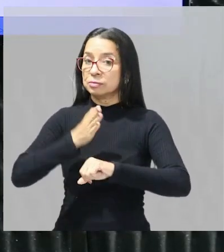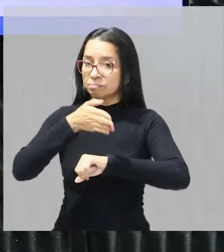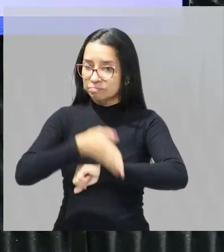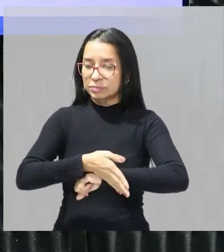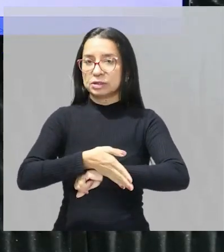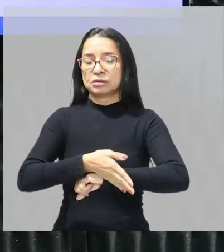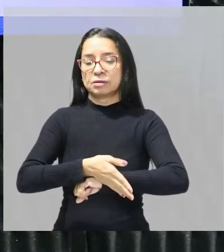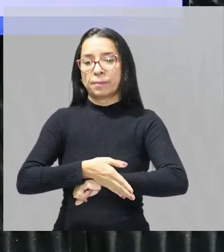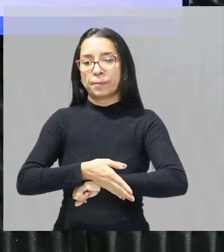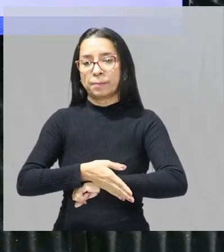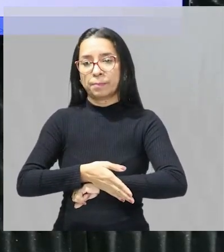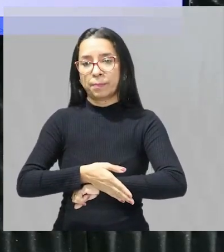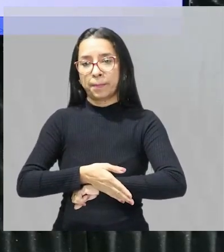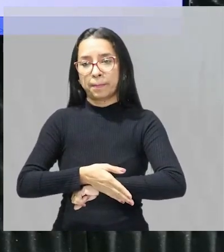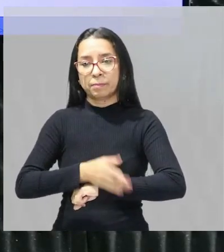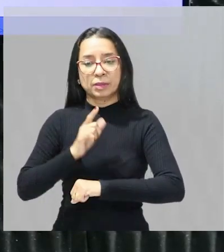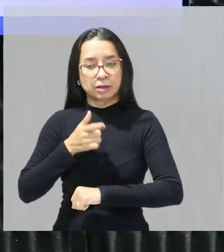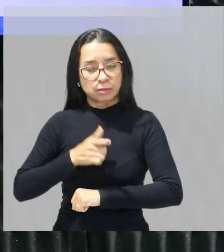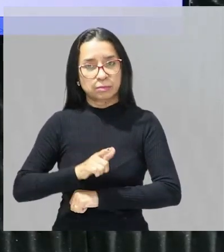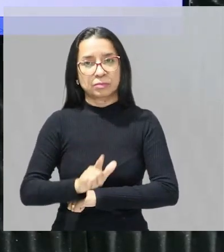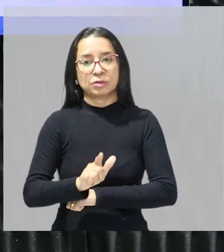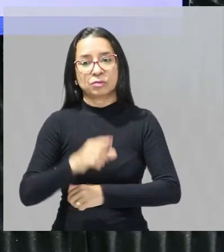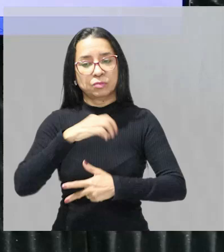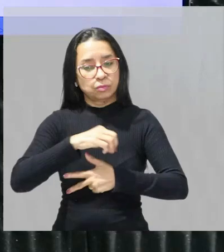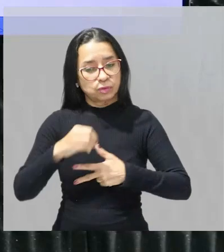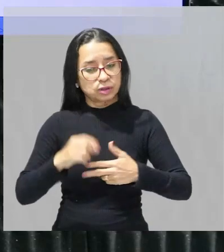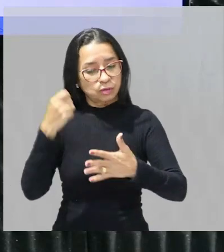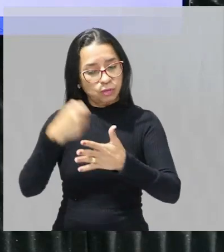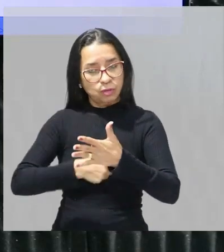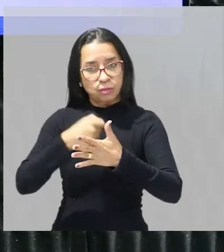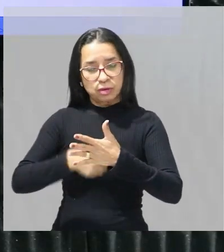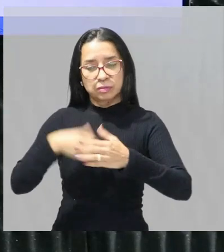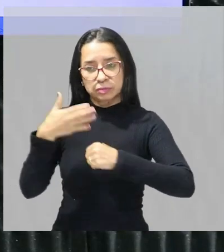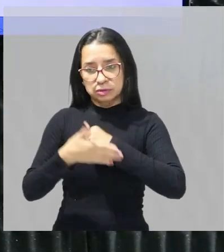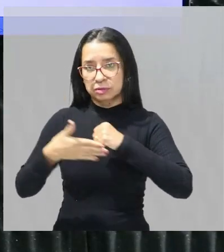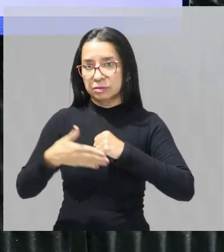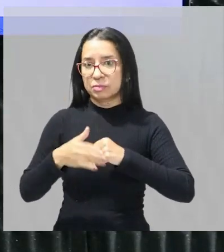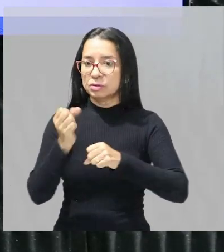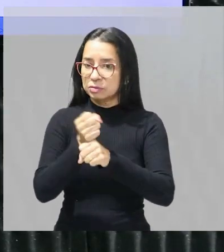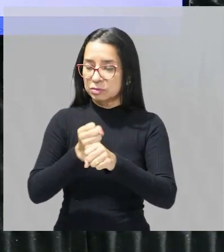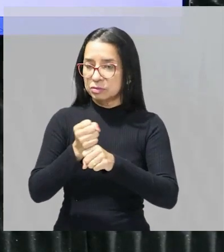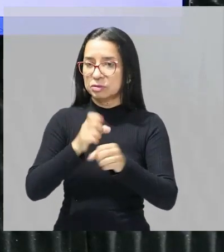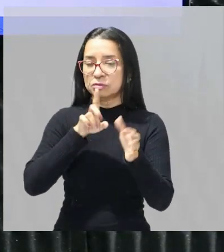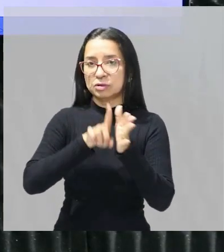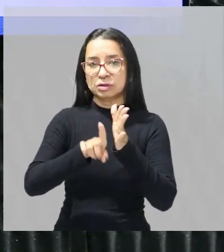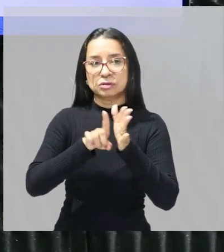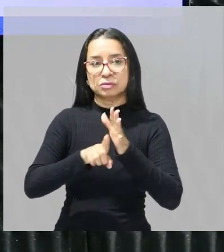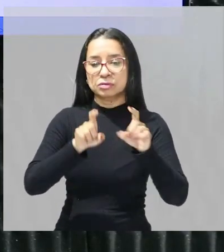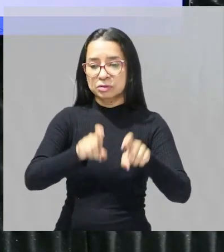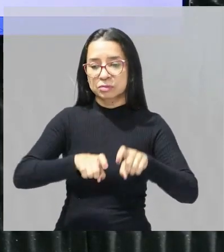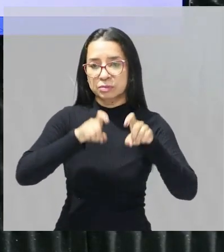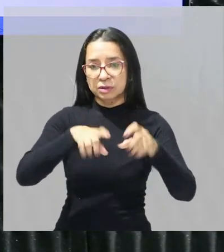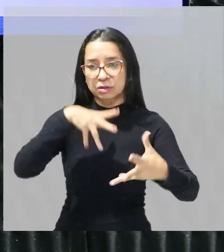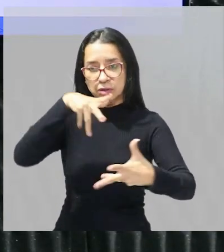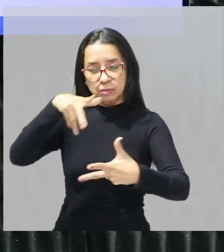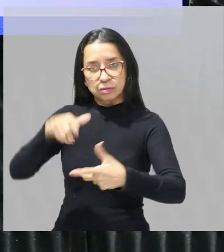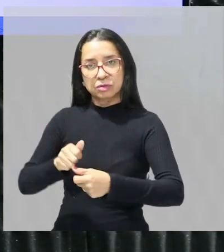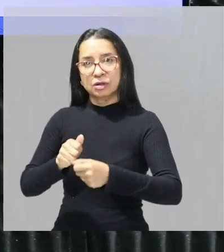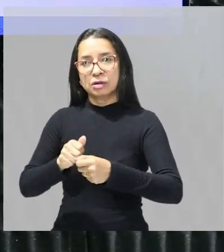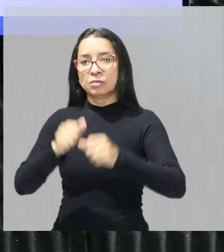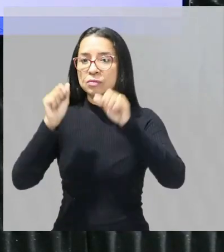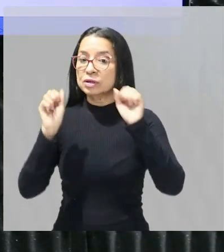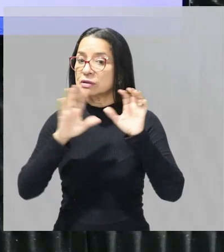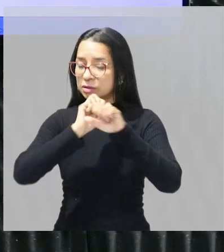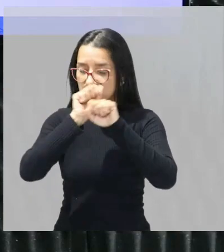Muita atenção, repito para ti, o Enem está cobrando basicamente todo ano questões de agropecuária mundial e, claro,